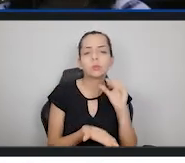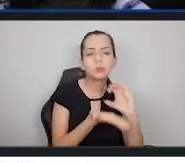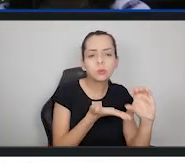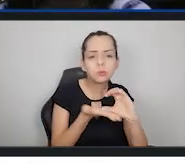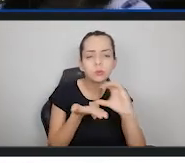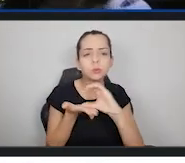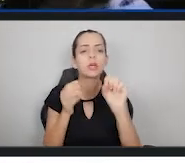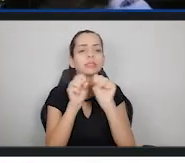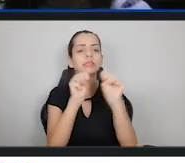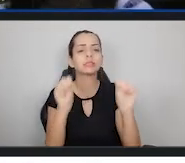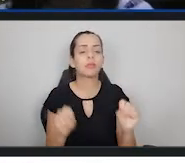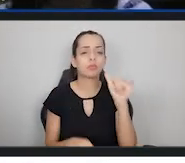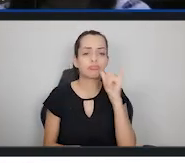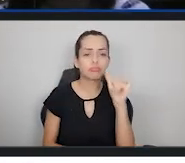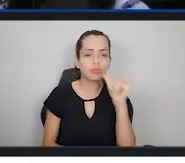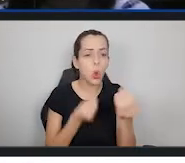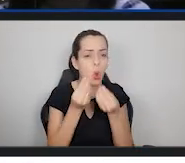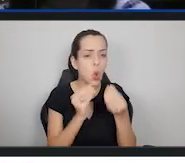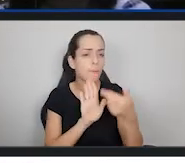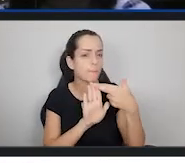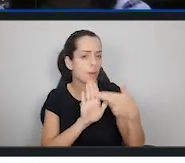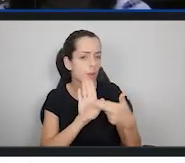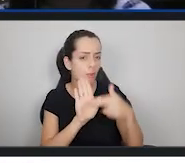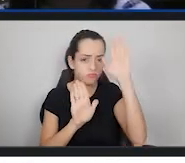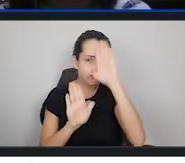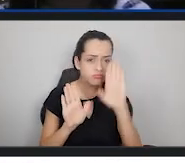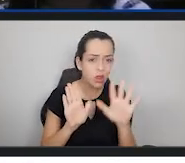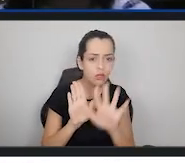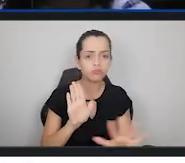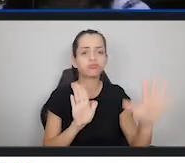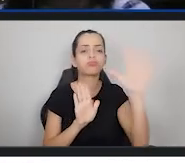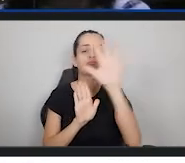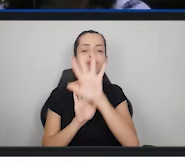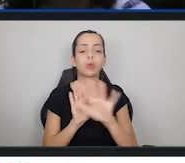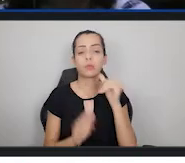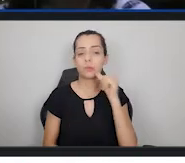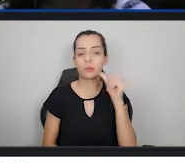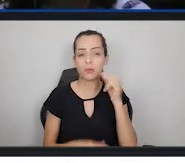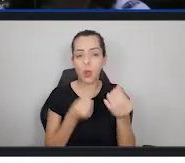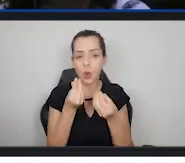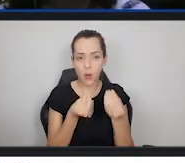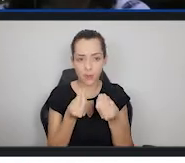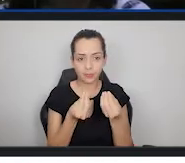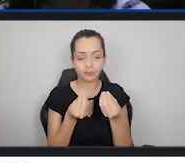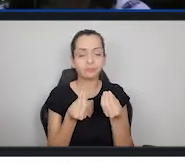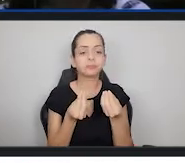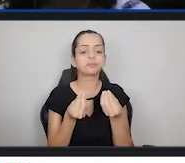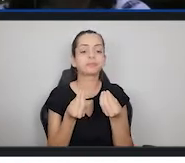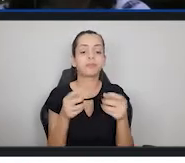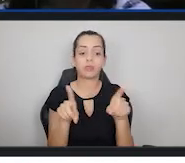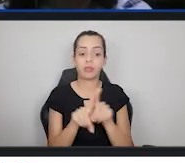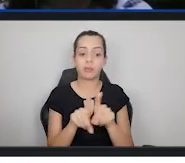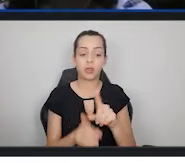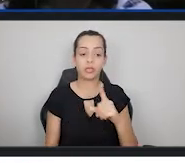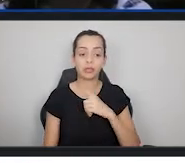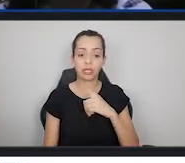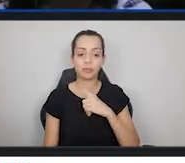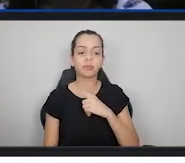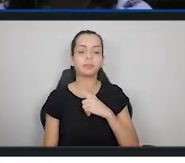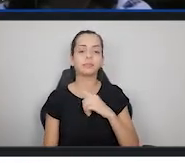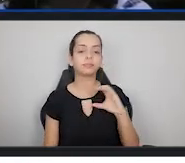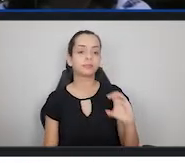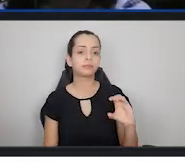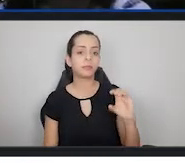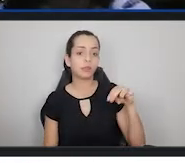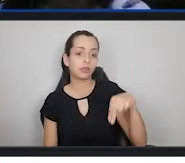decisão, nos rumos dos investimentos do sistema elétrico, da matriz energética nacional como um todo, né?